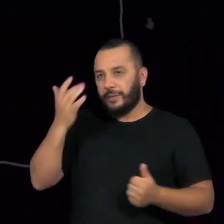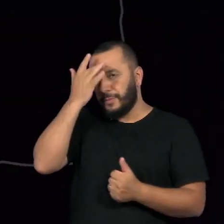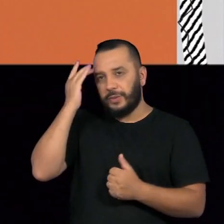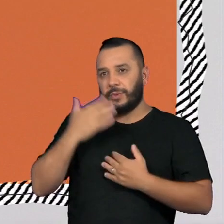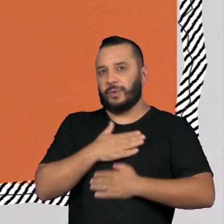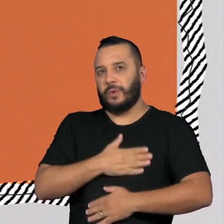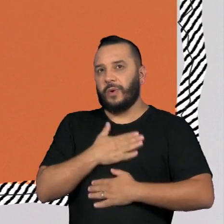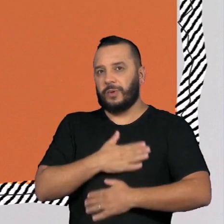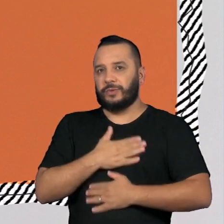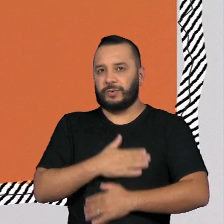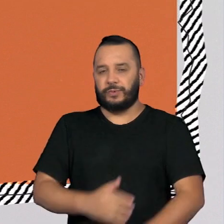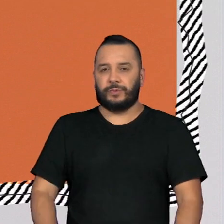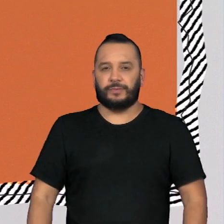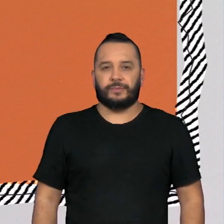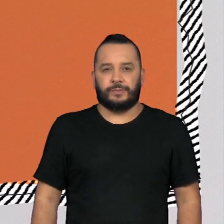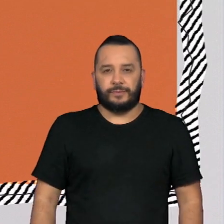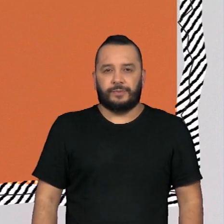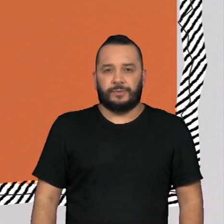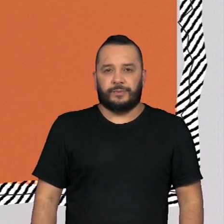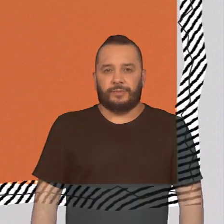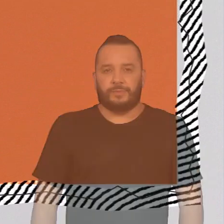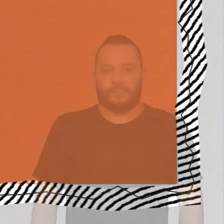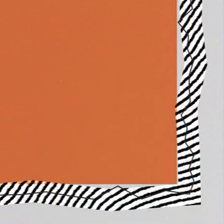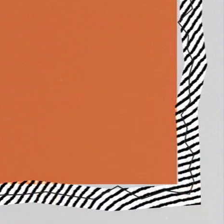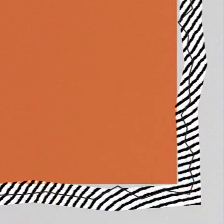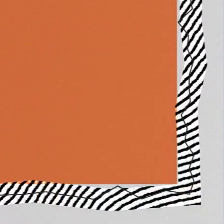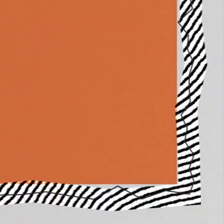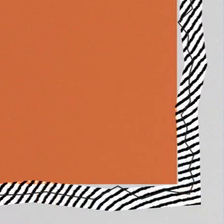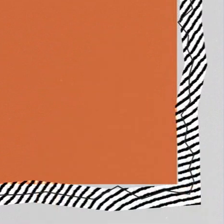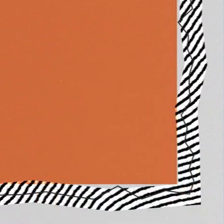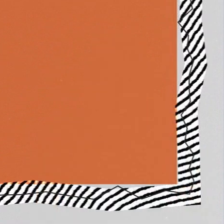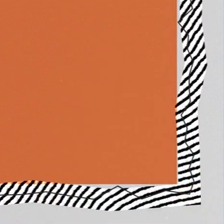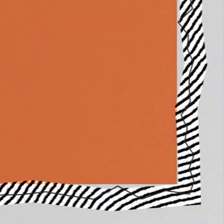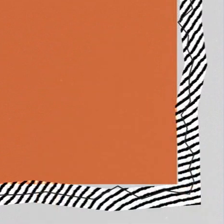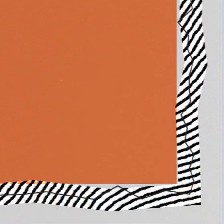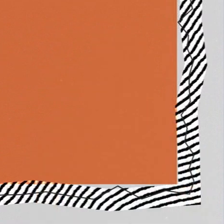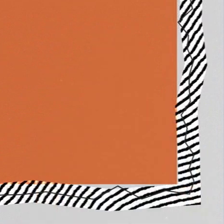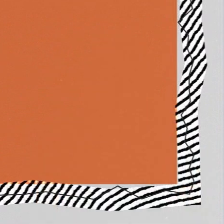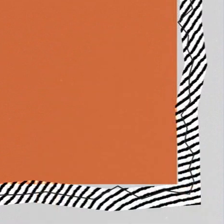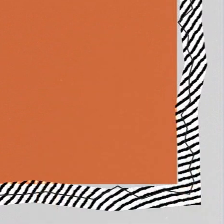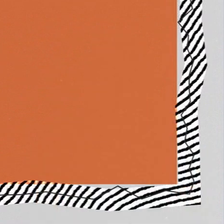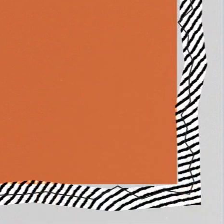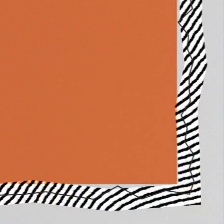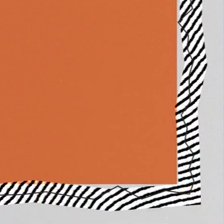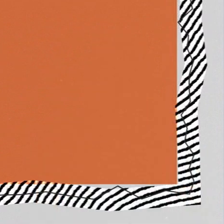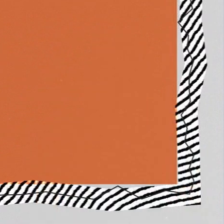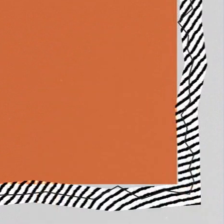gosto.